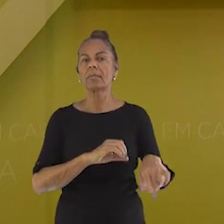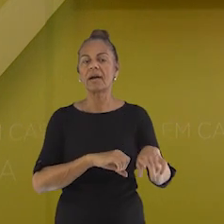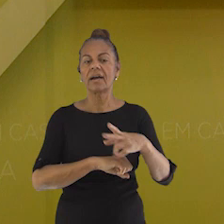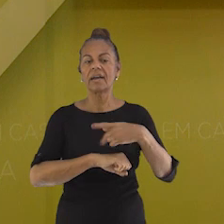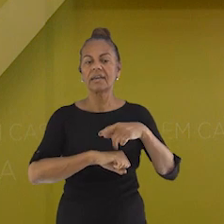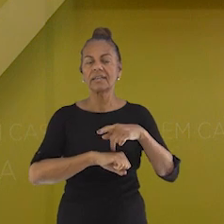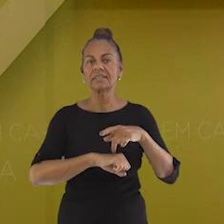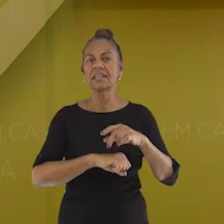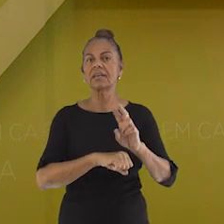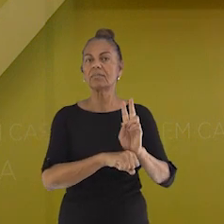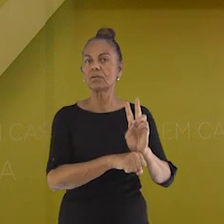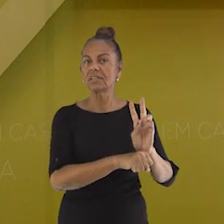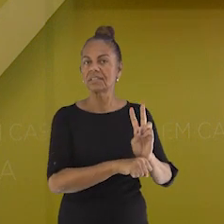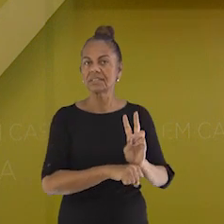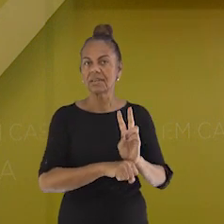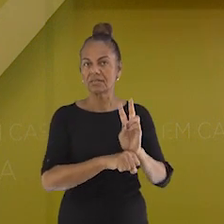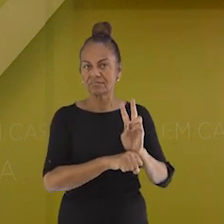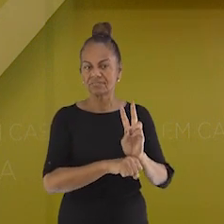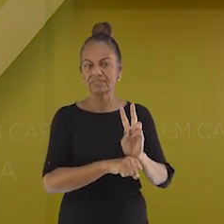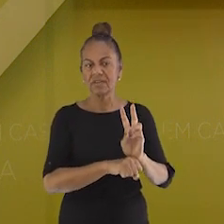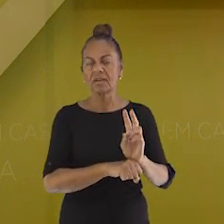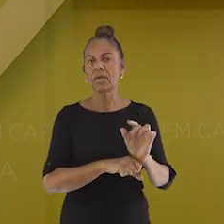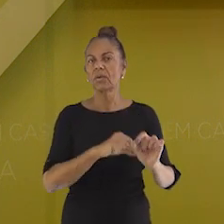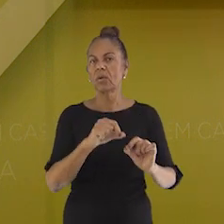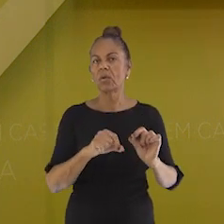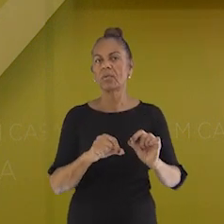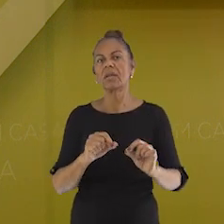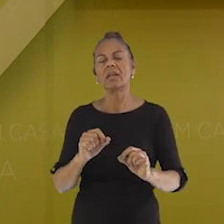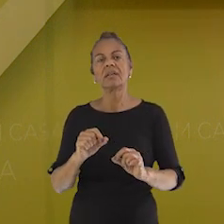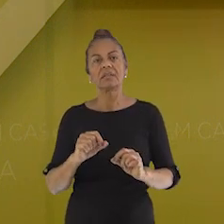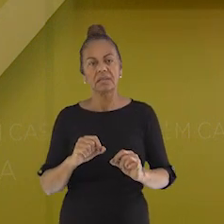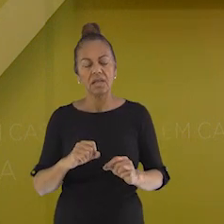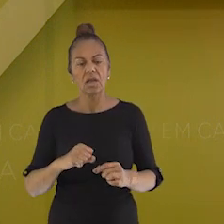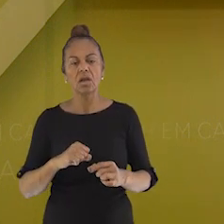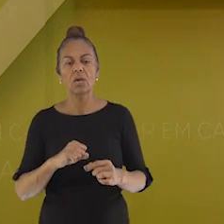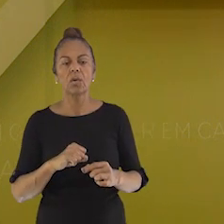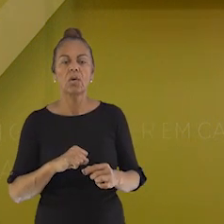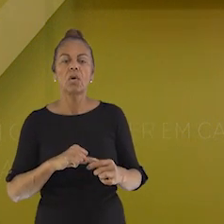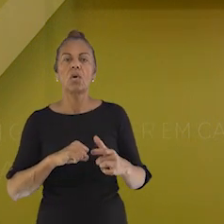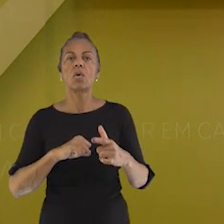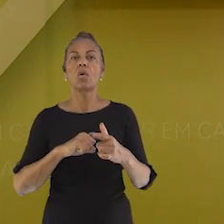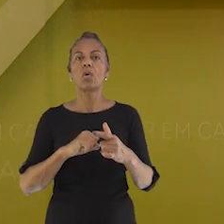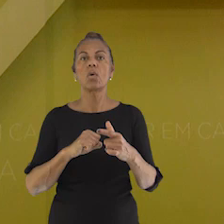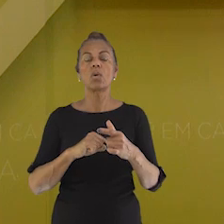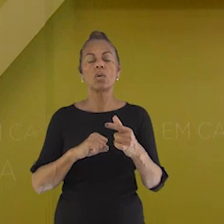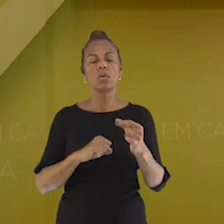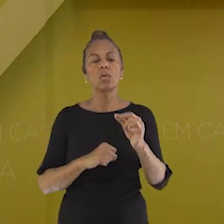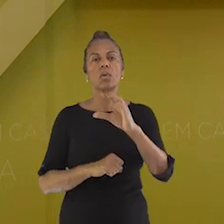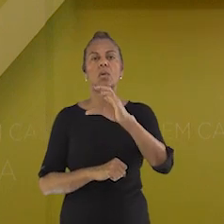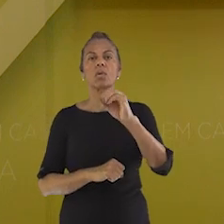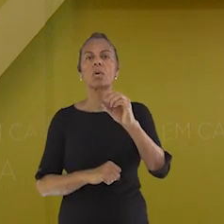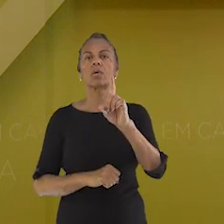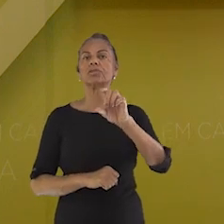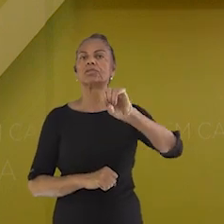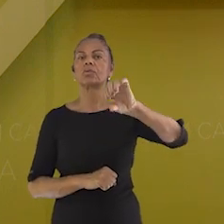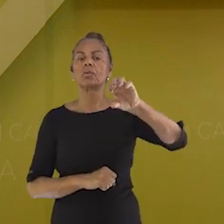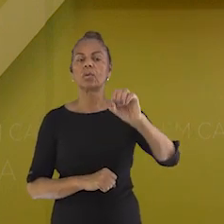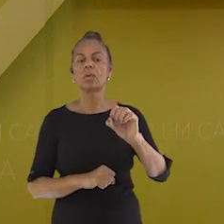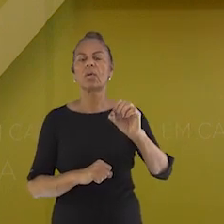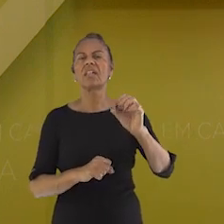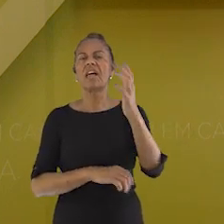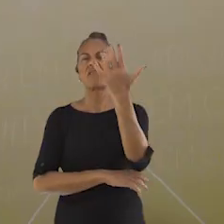esse ecossistema, como o Código Florestal e o Sistema Nacional de Unidades de